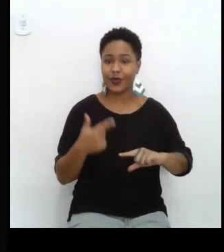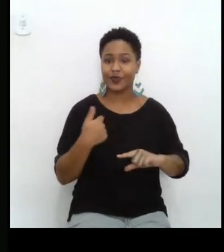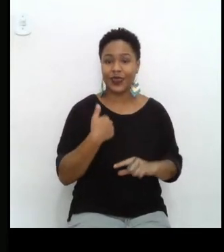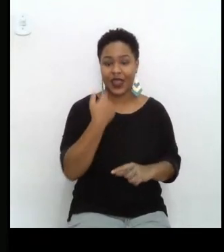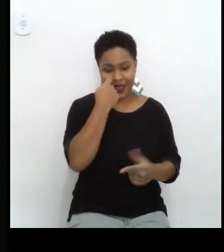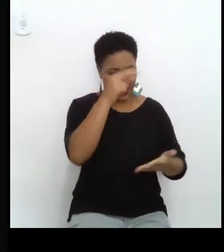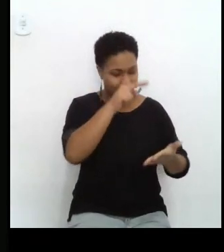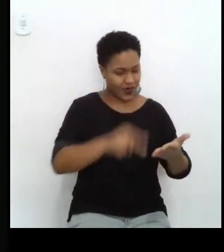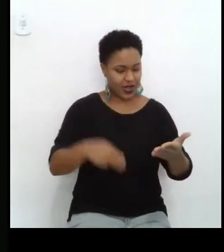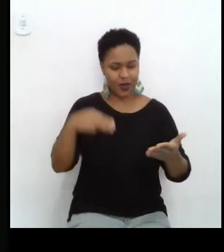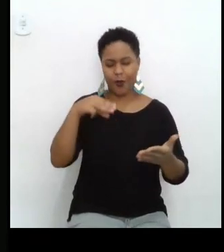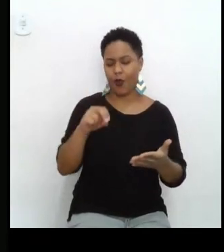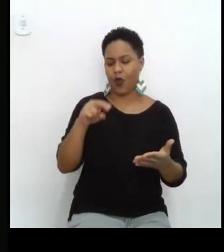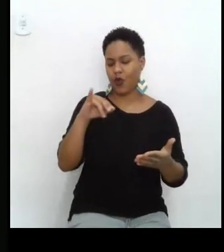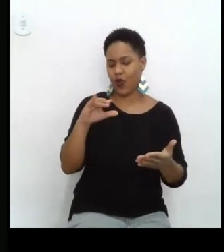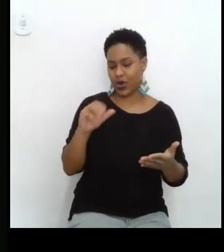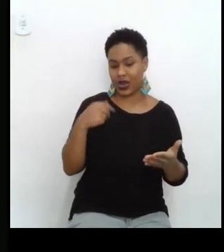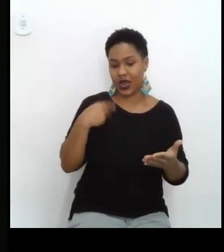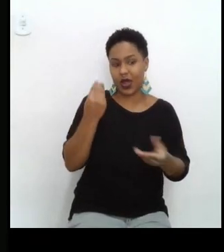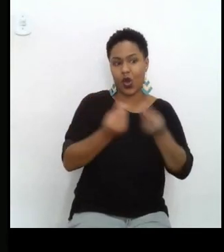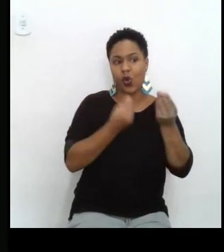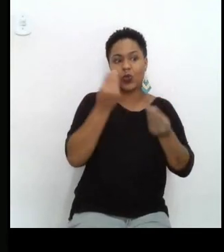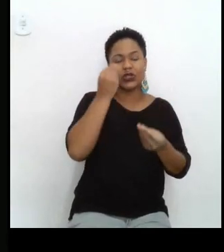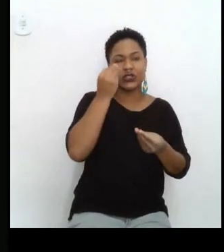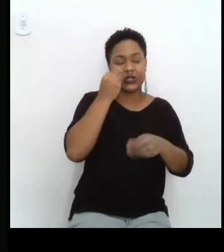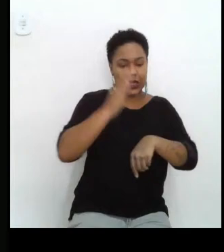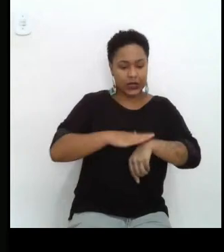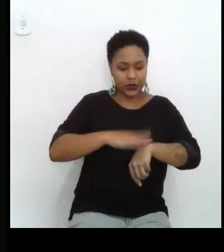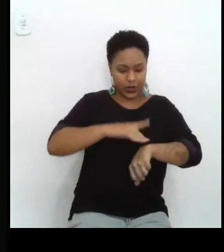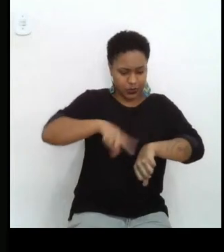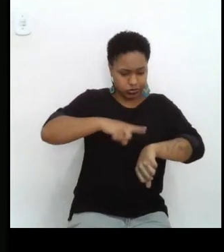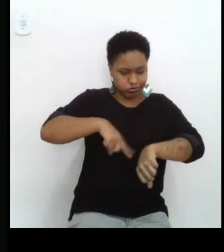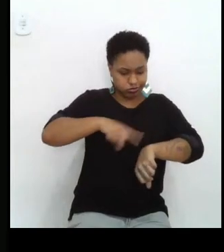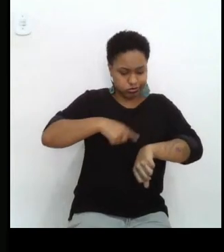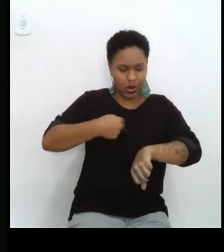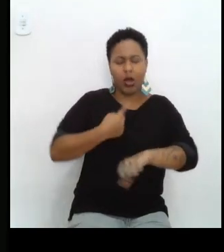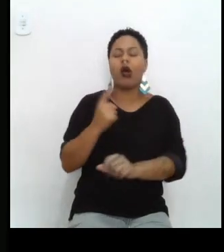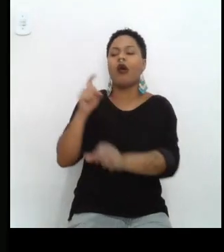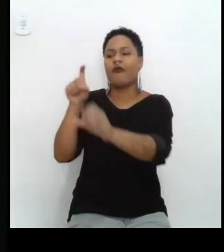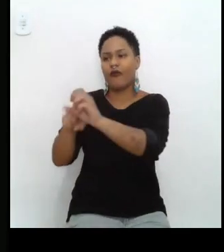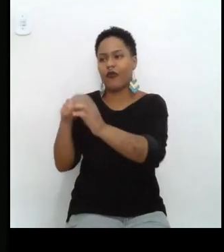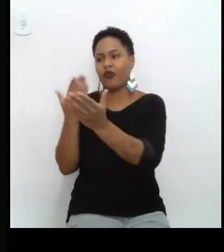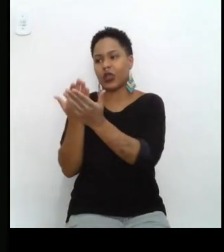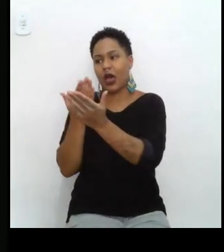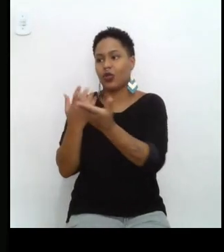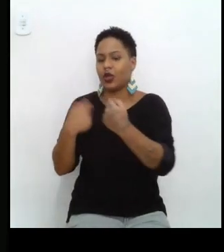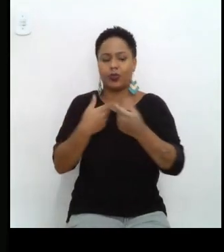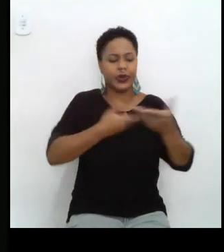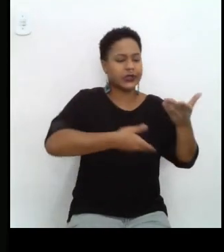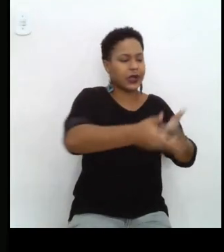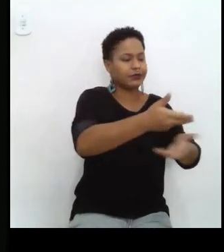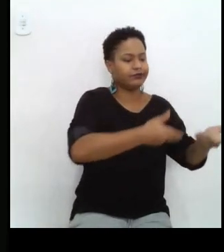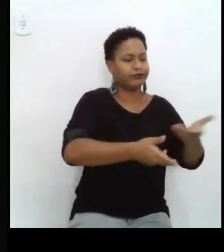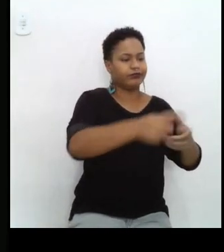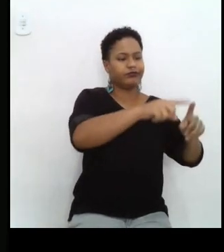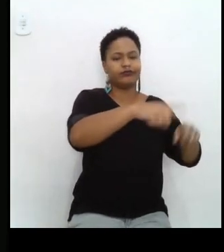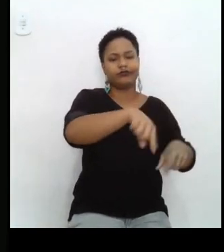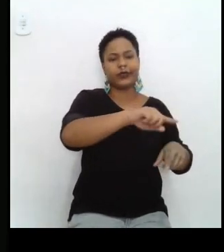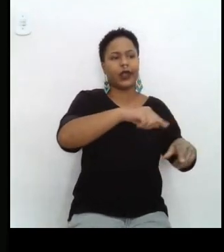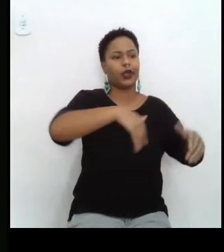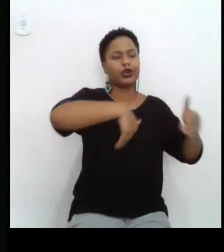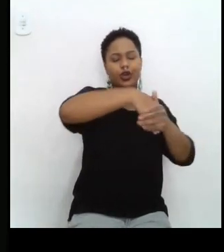forma de passar esse tempo para eu voltar para a aula e não tem que socializar ali jogando bola